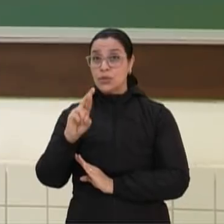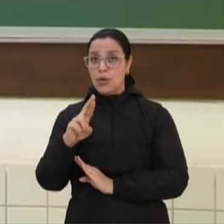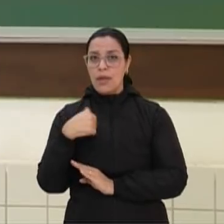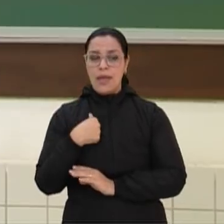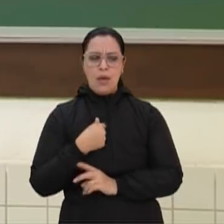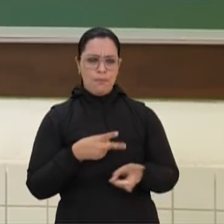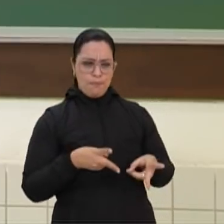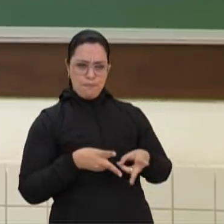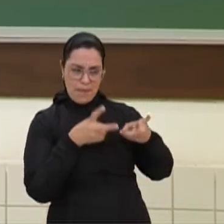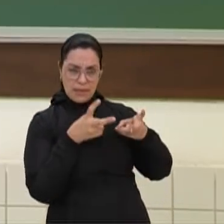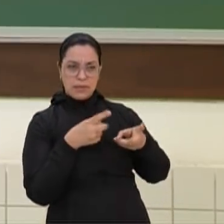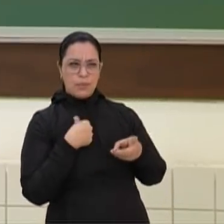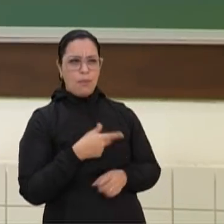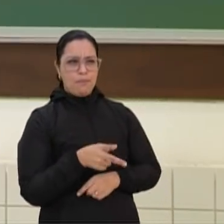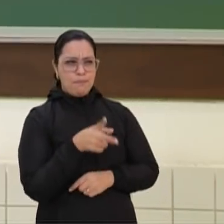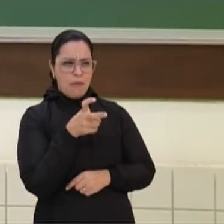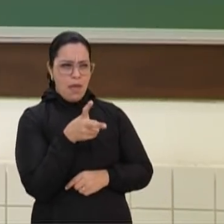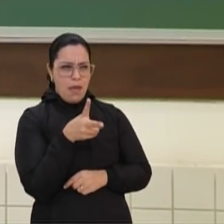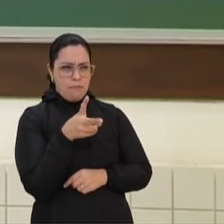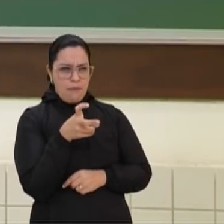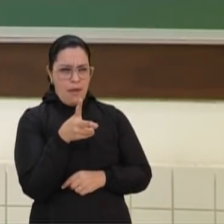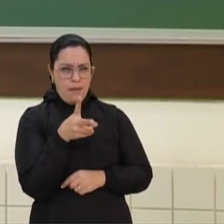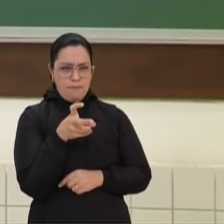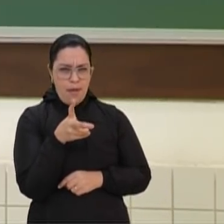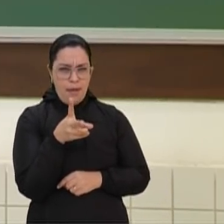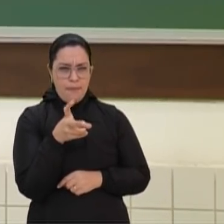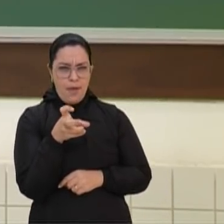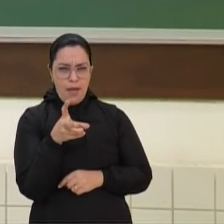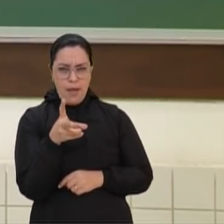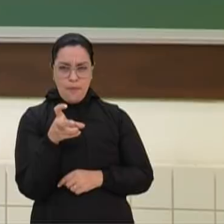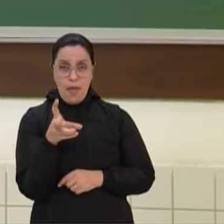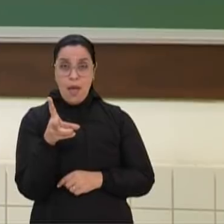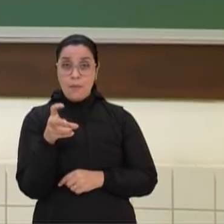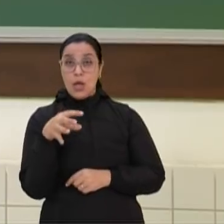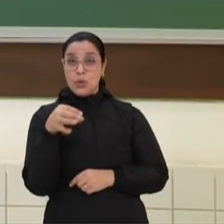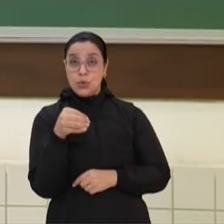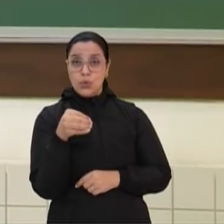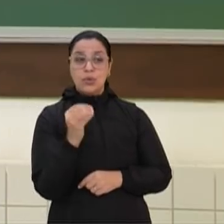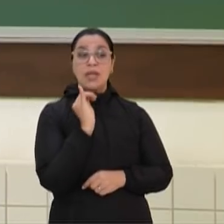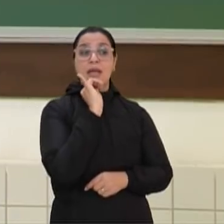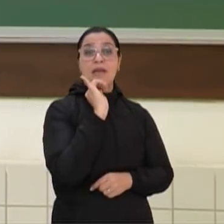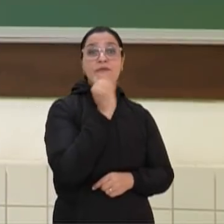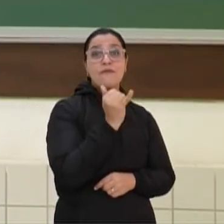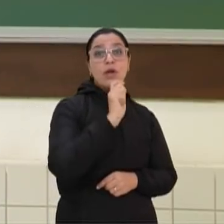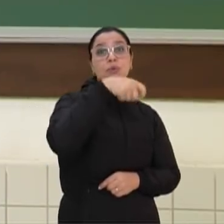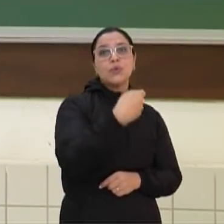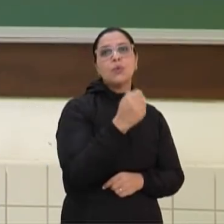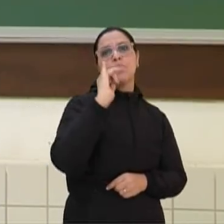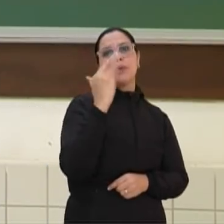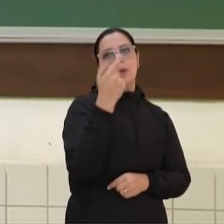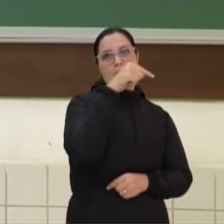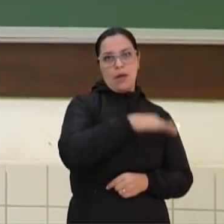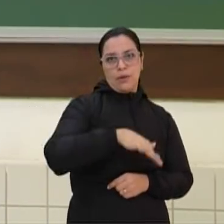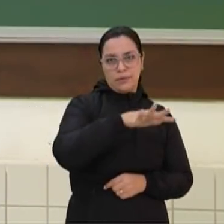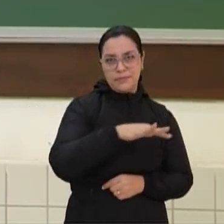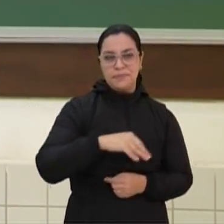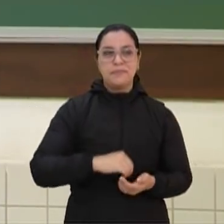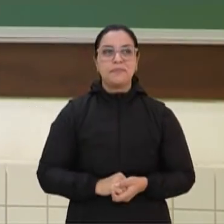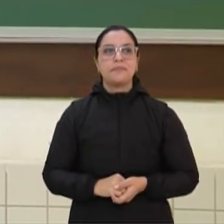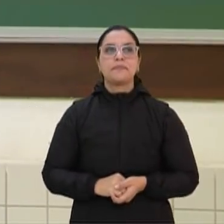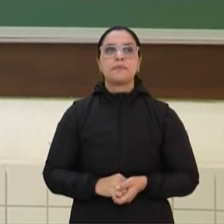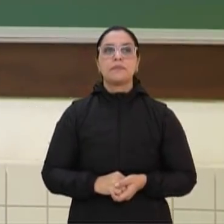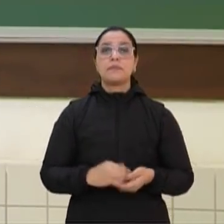esse texto narrado na terceira pessoa do singular. Quando o texto é narrado na